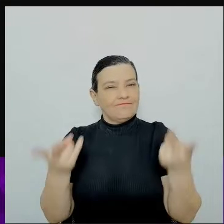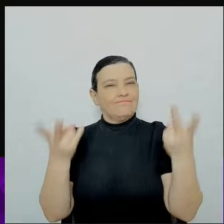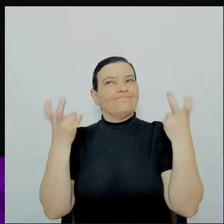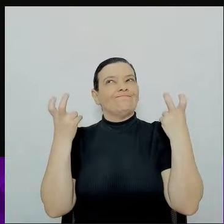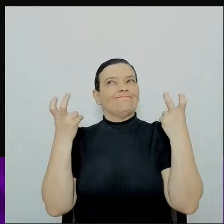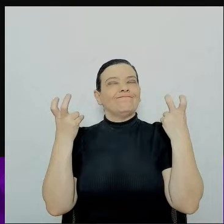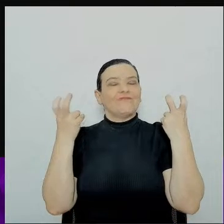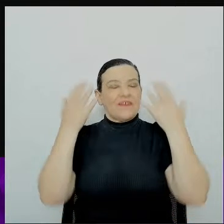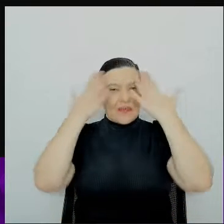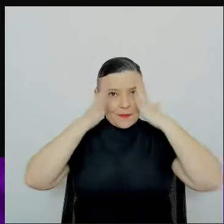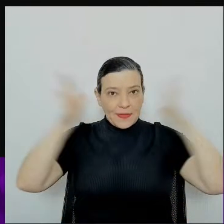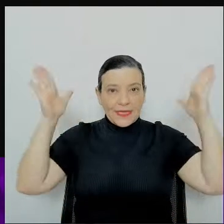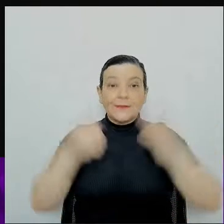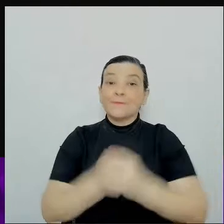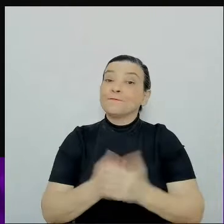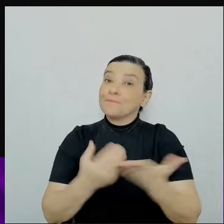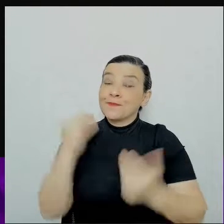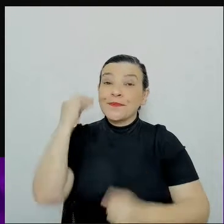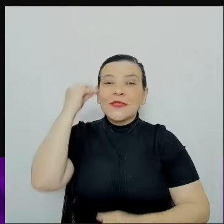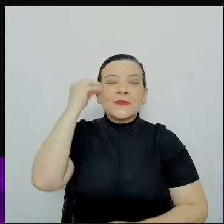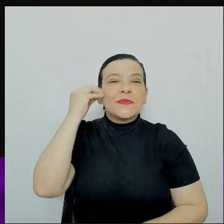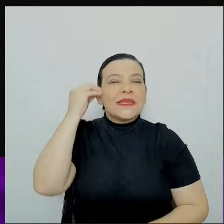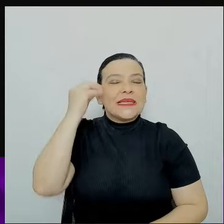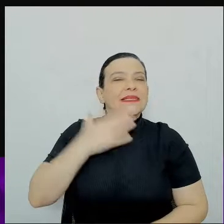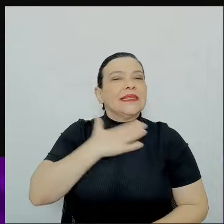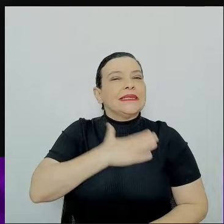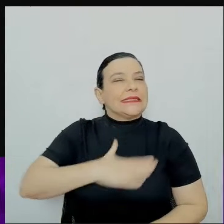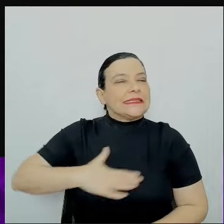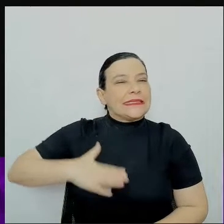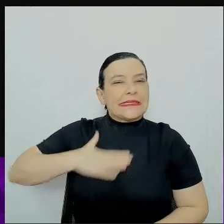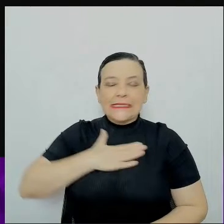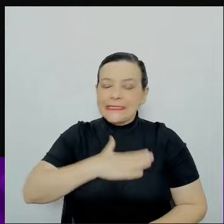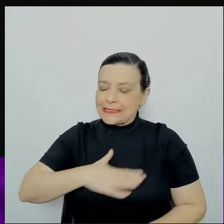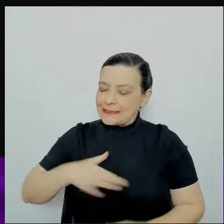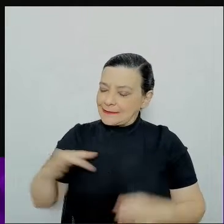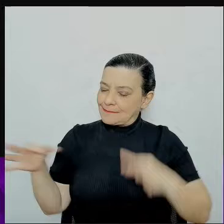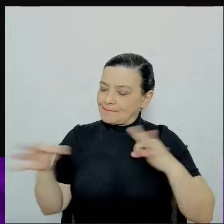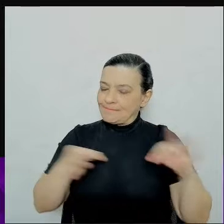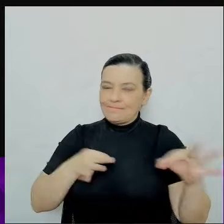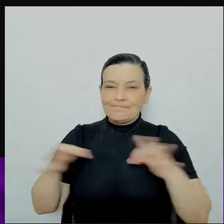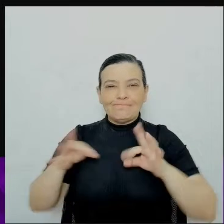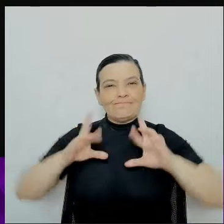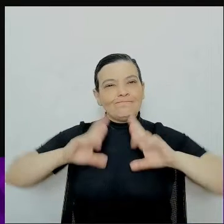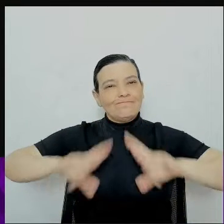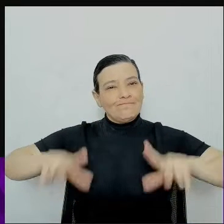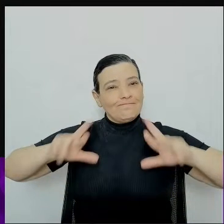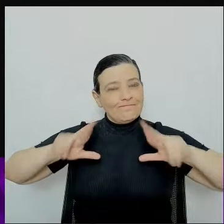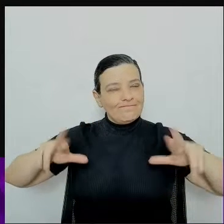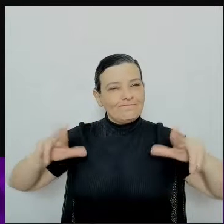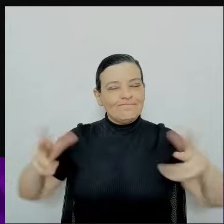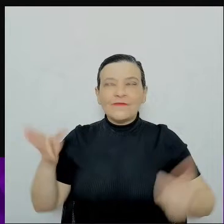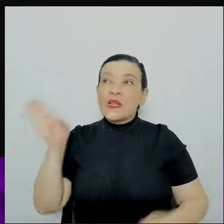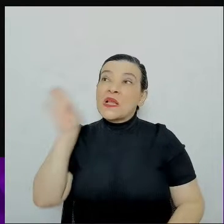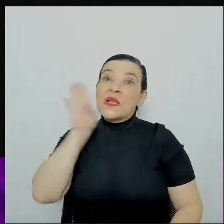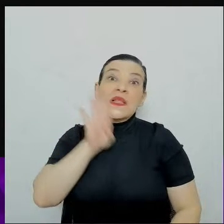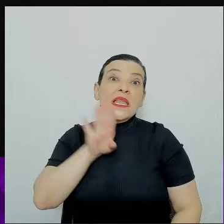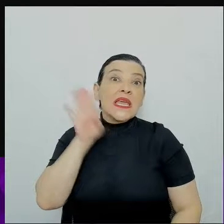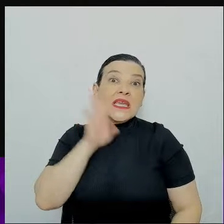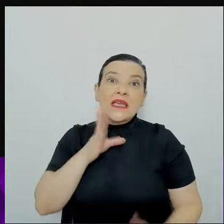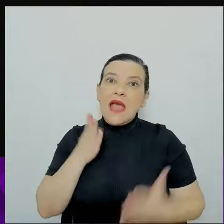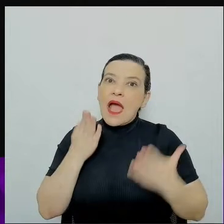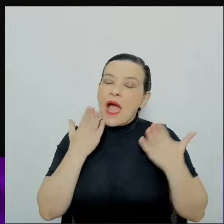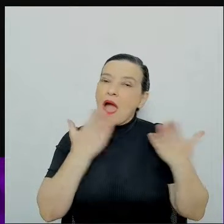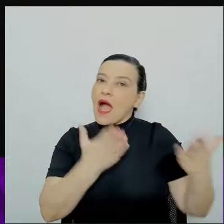Então, sem dúvida, uma experiência agradável, orquestrada, multicanal, ou seja, cara, que legal, essa empresa pensou em